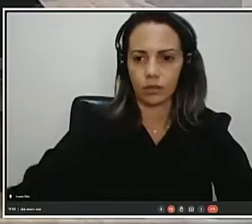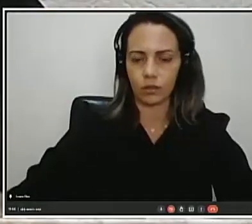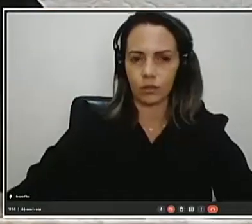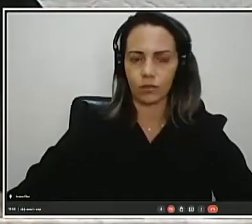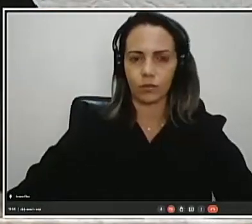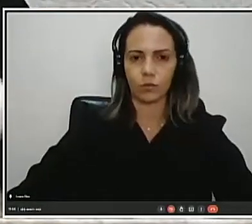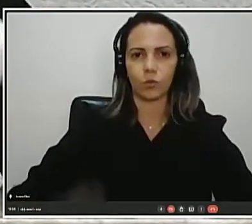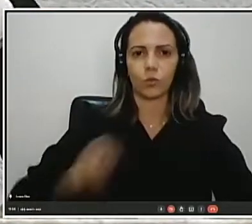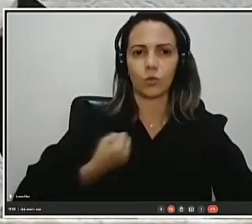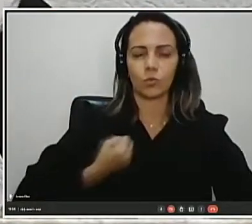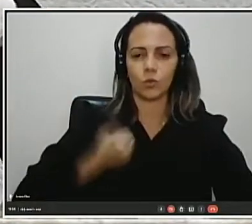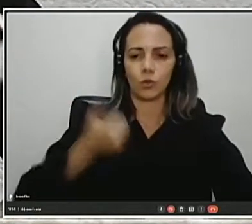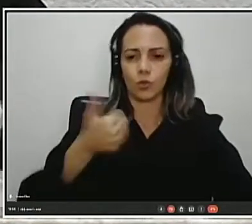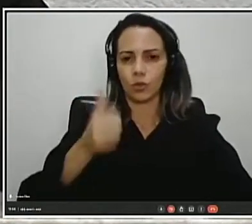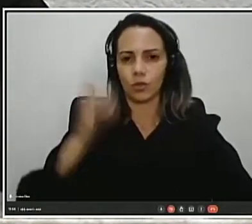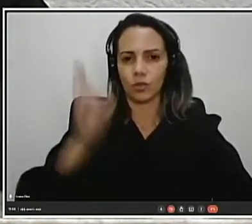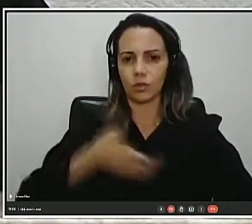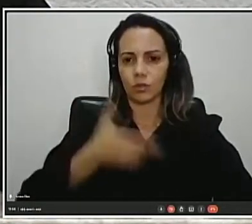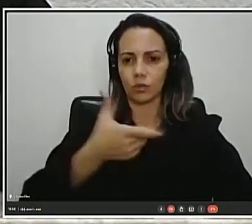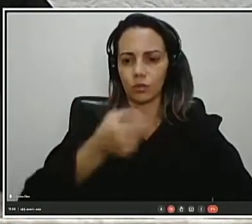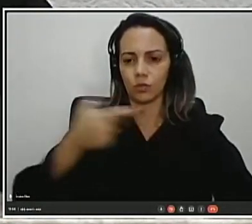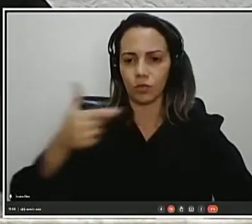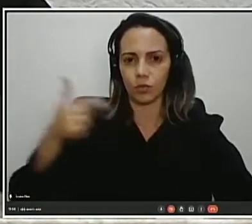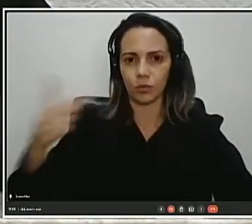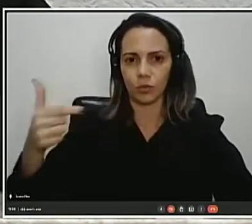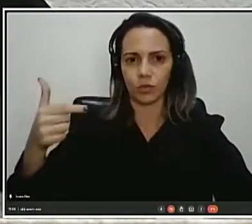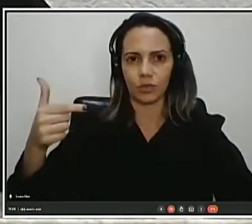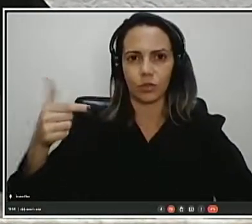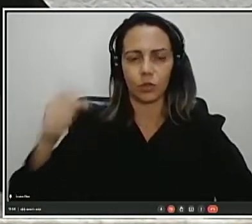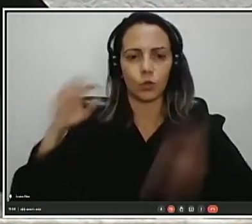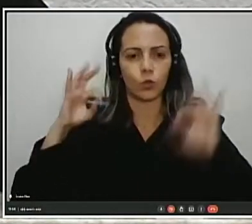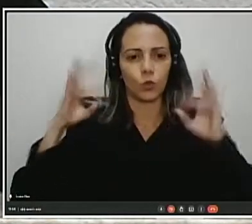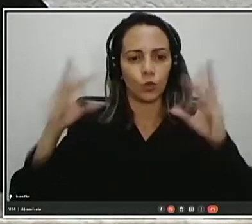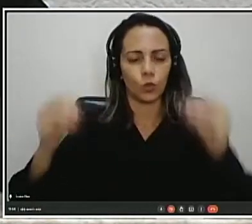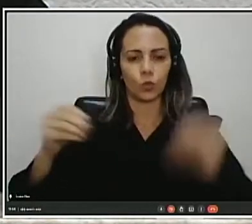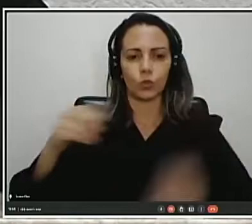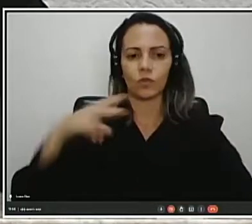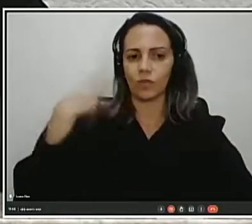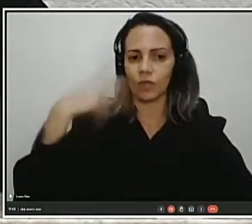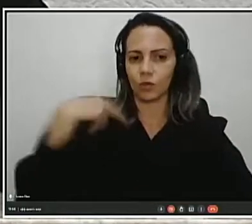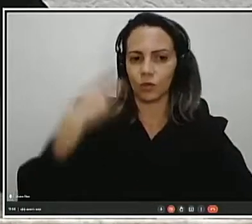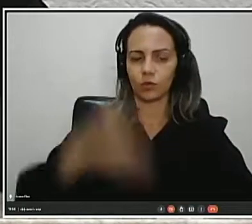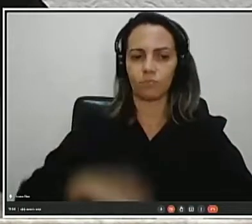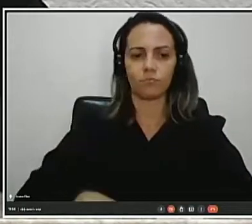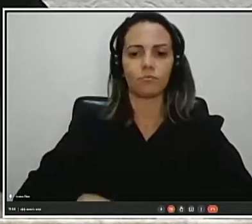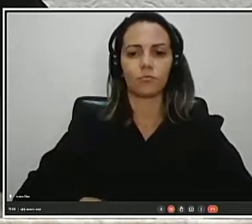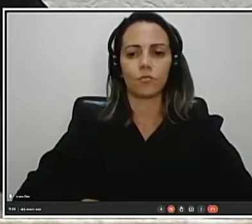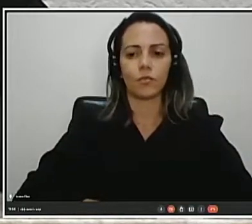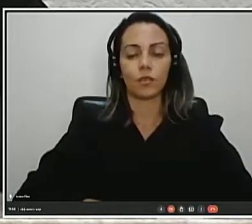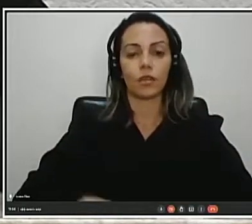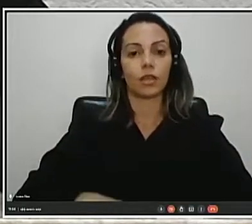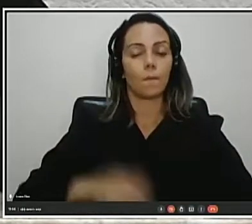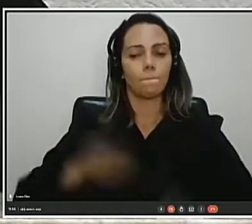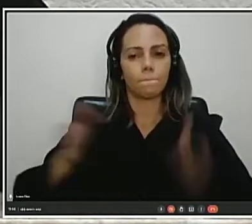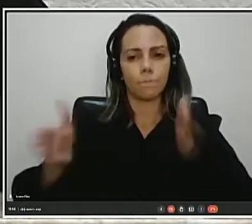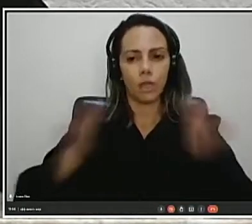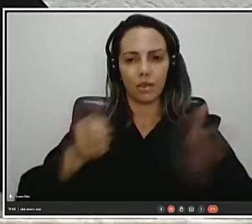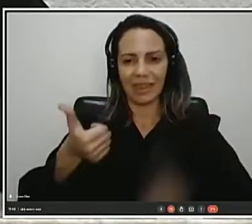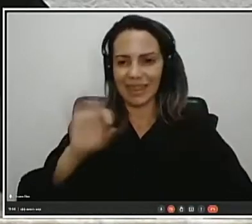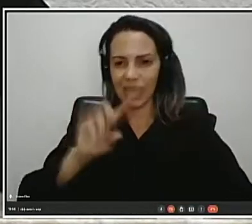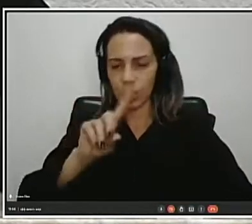Número 11 de 2022, de todos os vereadores. Ao Poder Executivo Municipal, para que em 10 dias possa dar resposta